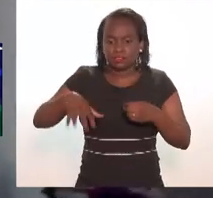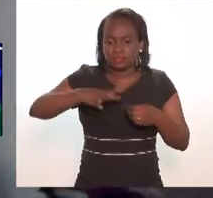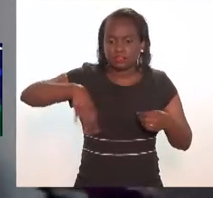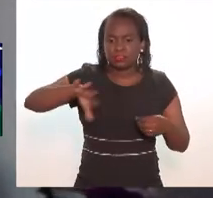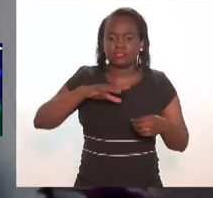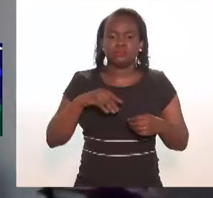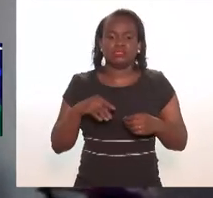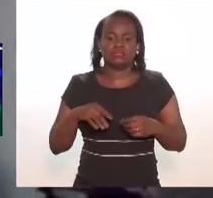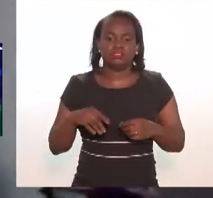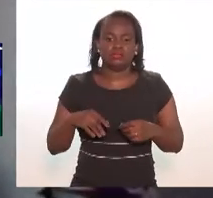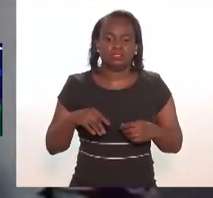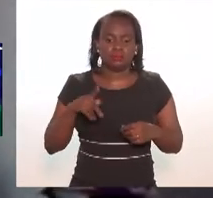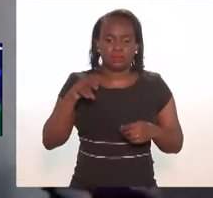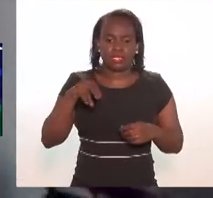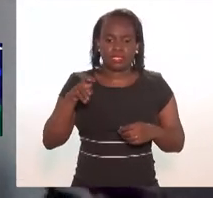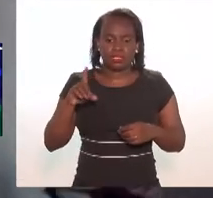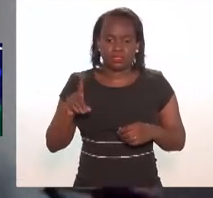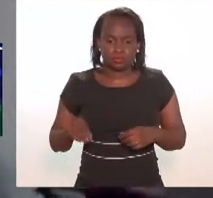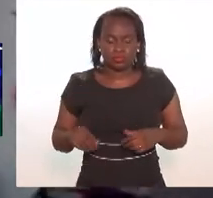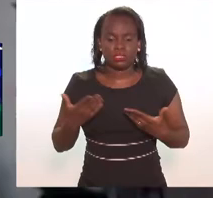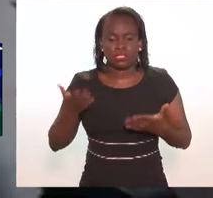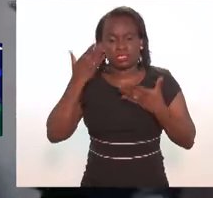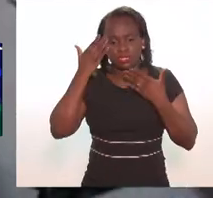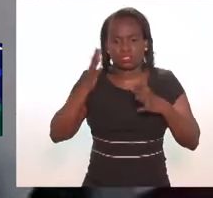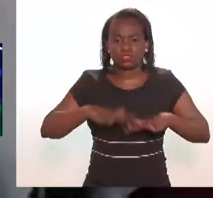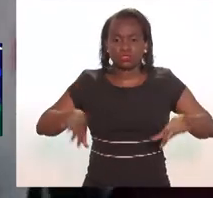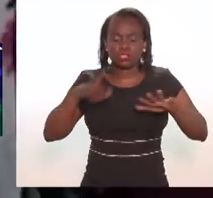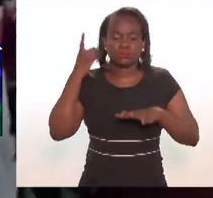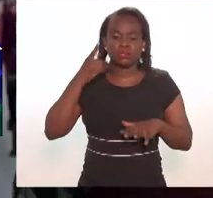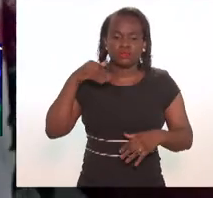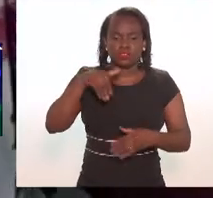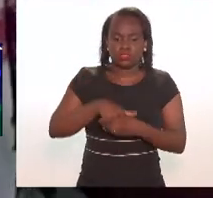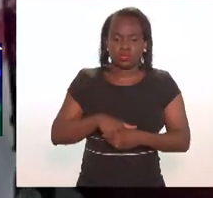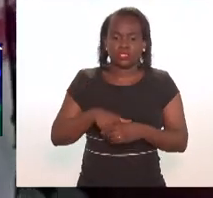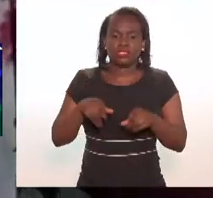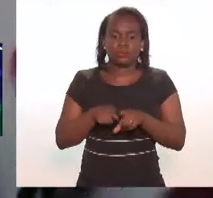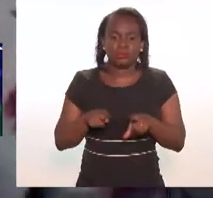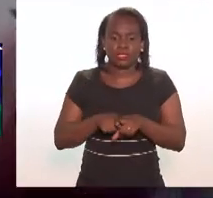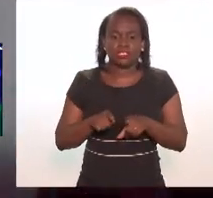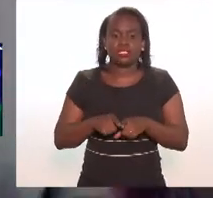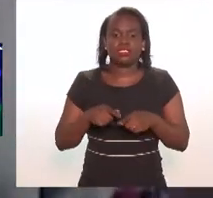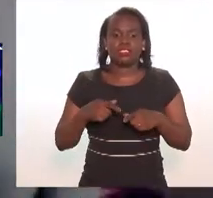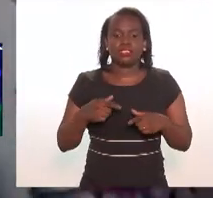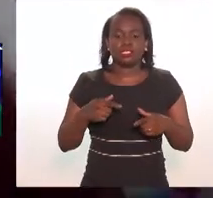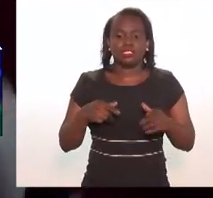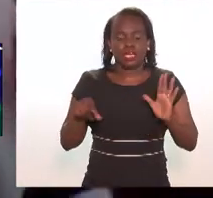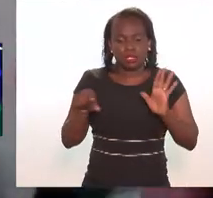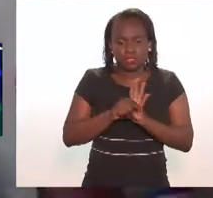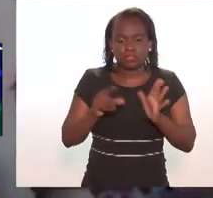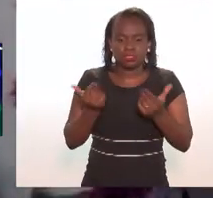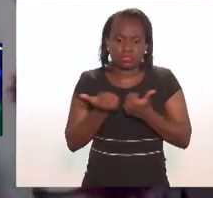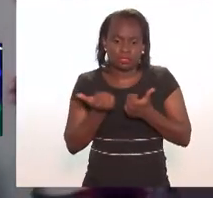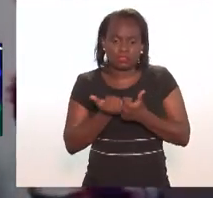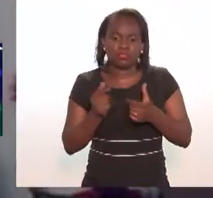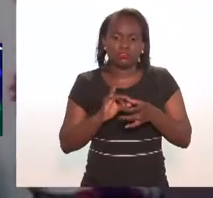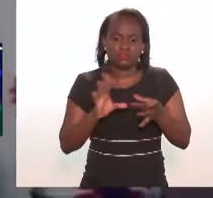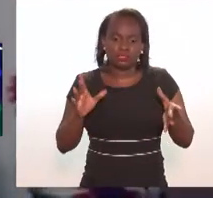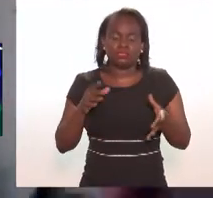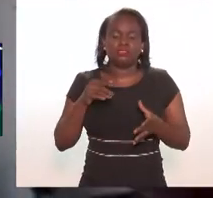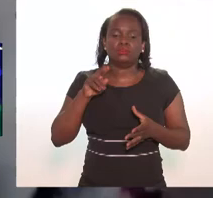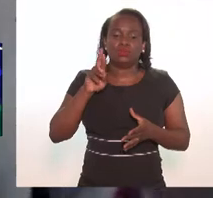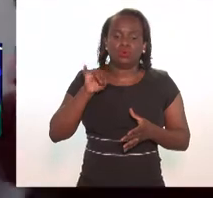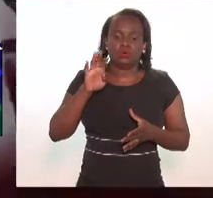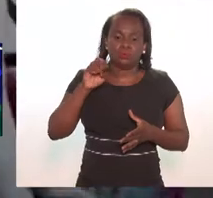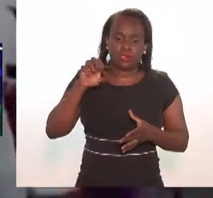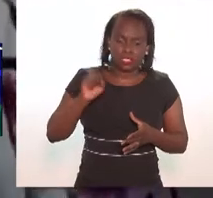naquela região de Penedo. Queria agradecer a todos os deputados que votaram e, ao mesmo tempo, abrir a coautoria o deputado Rubens Bontempo e